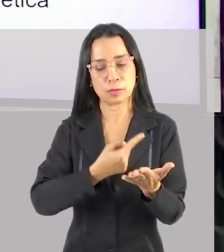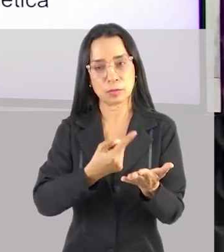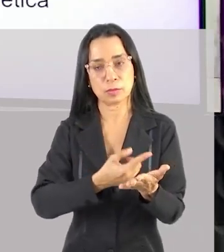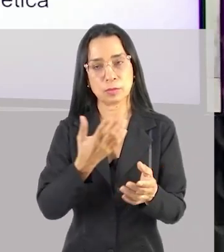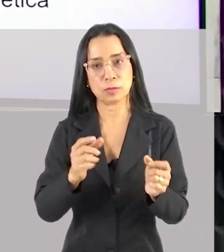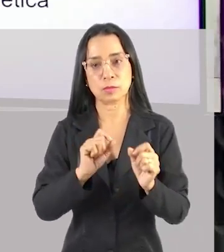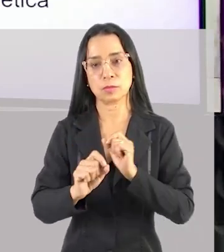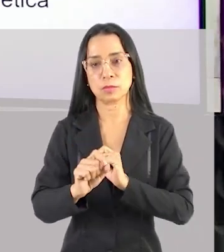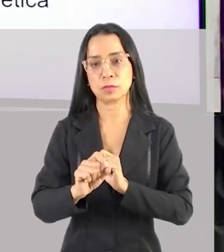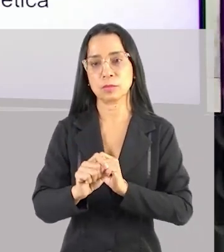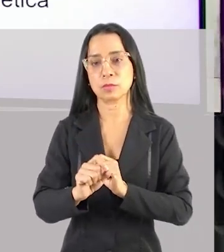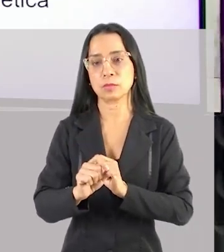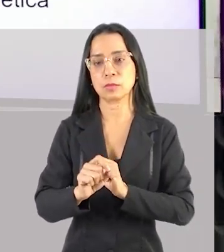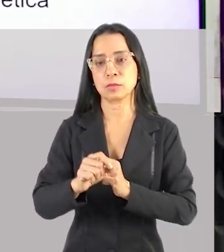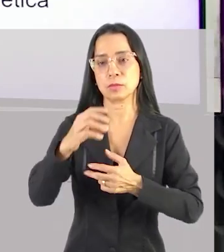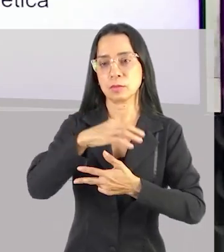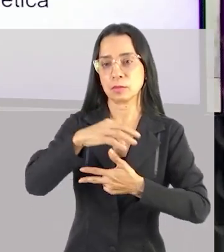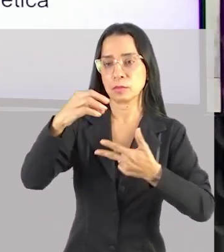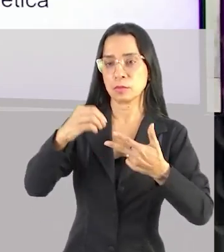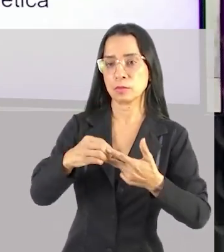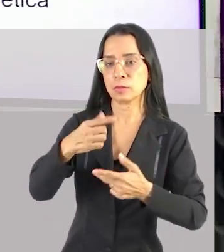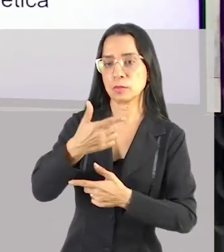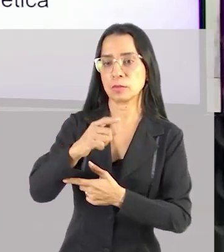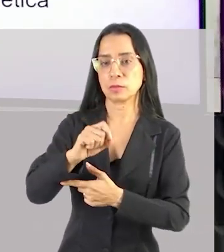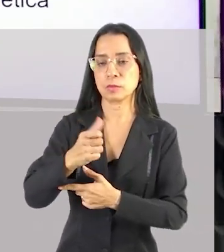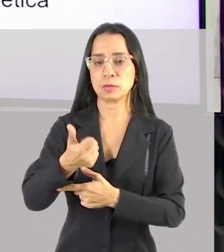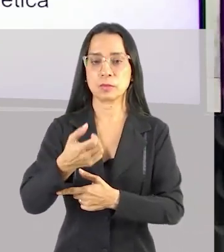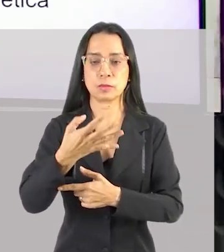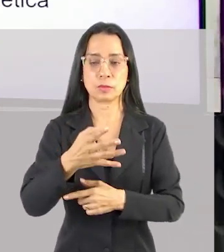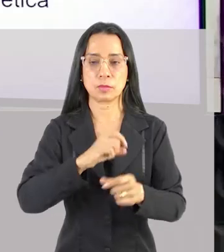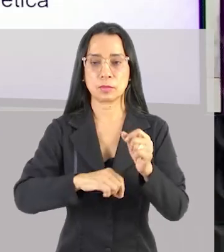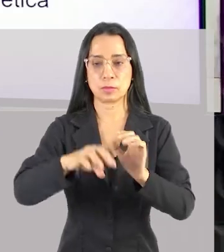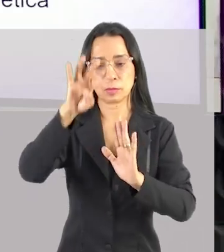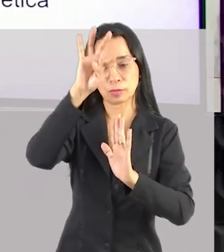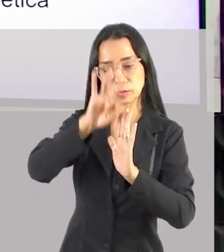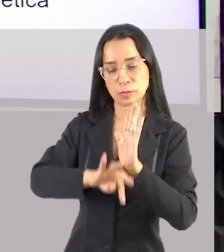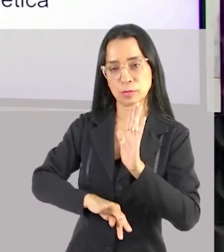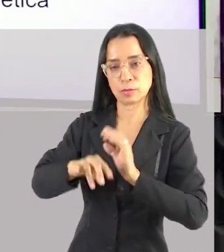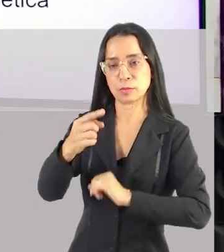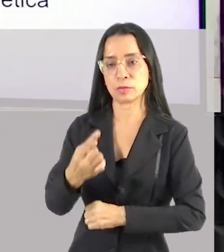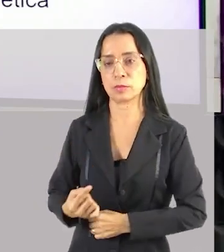uma questão do Enem 2014. Vamos ao texto.